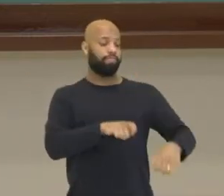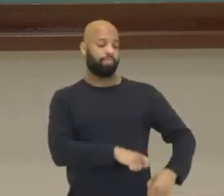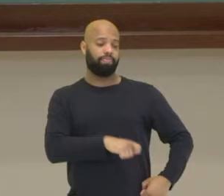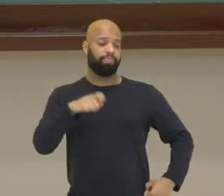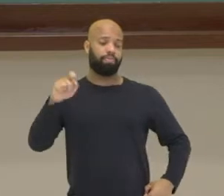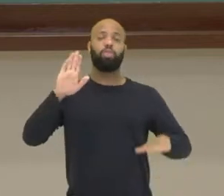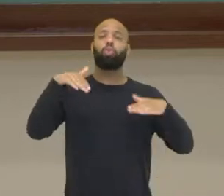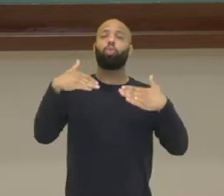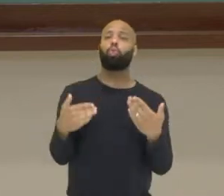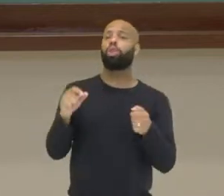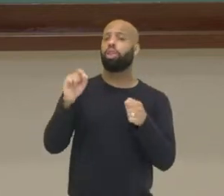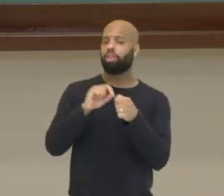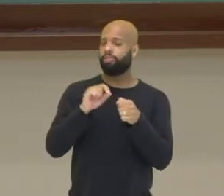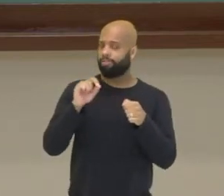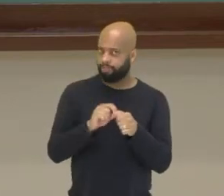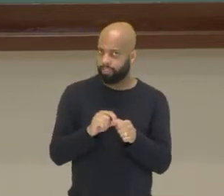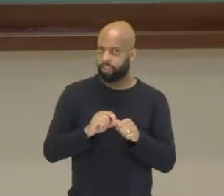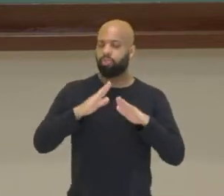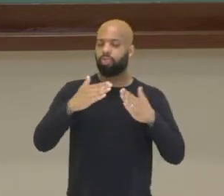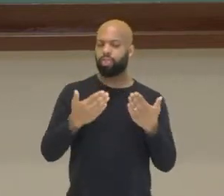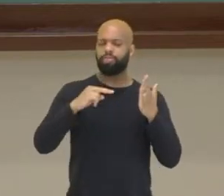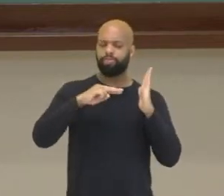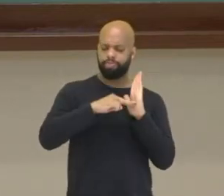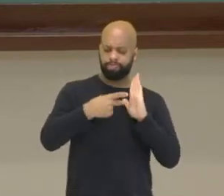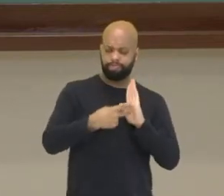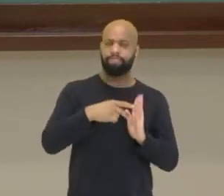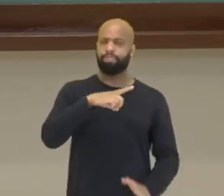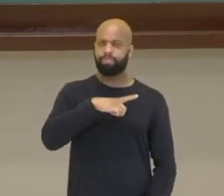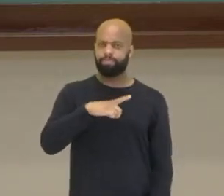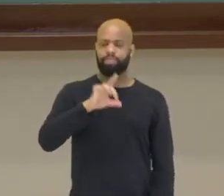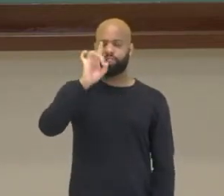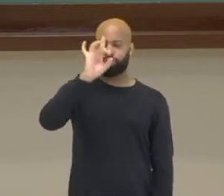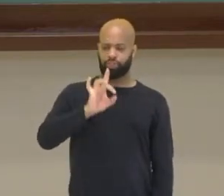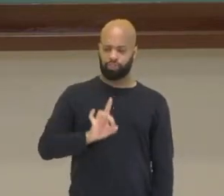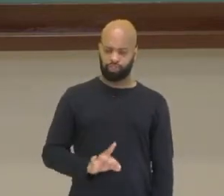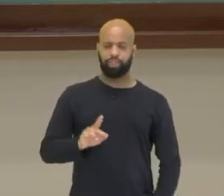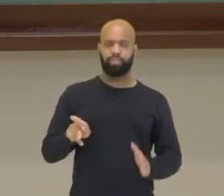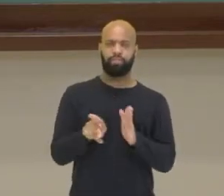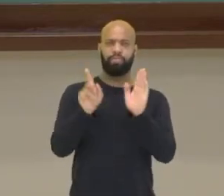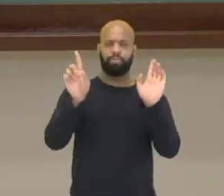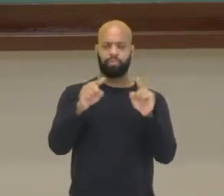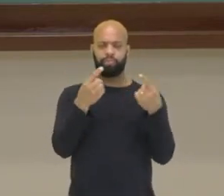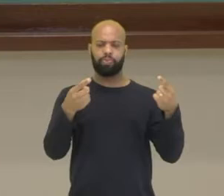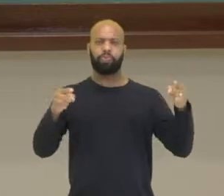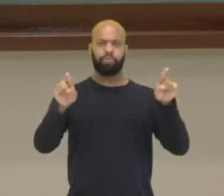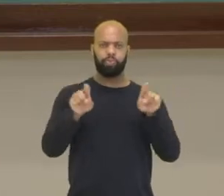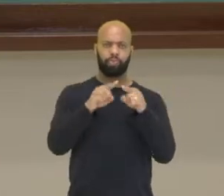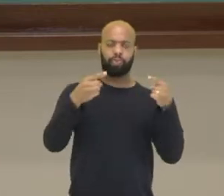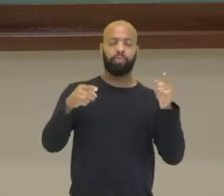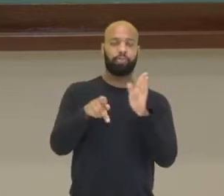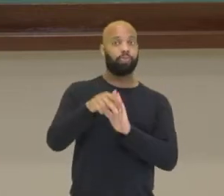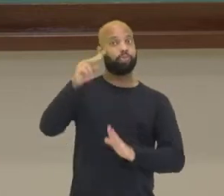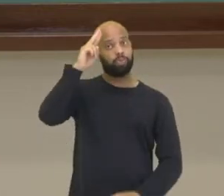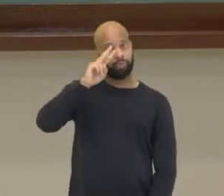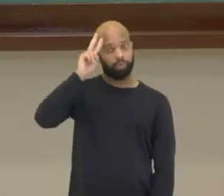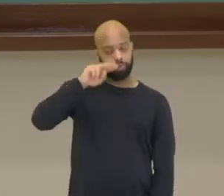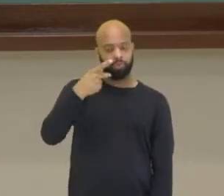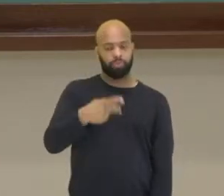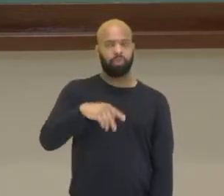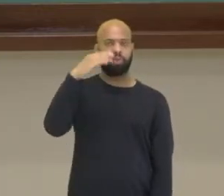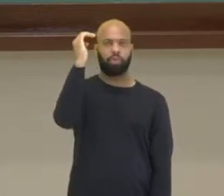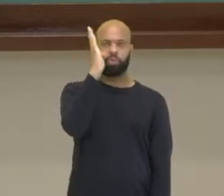foram compostos, né? E o significado de cada um desses hinos na nossa história do Brasil,